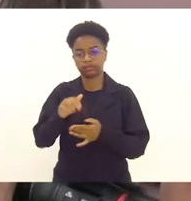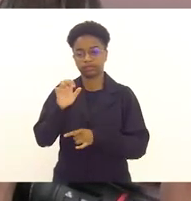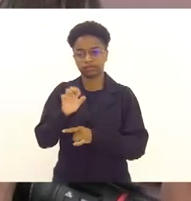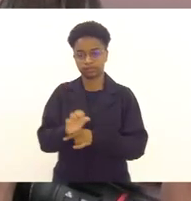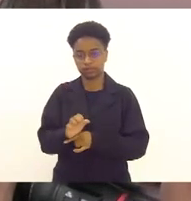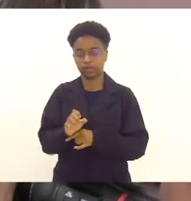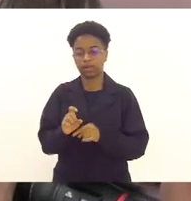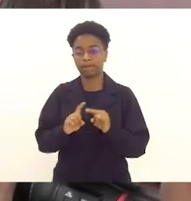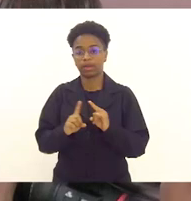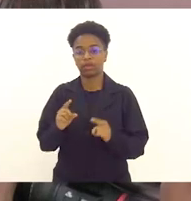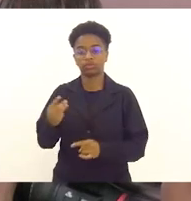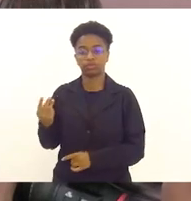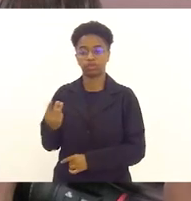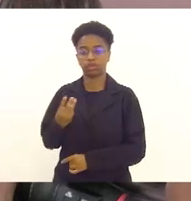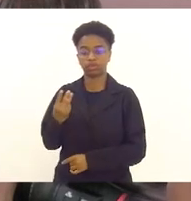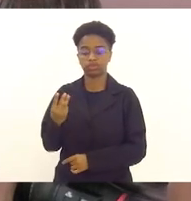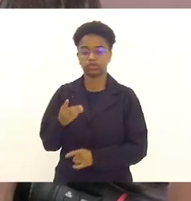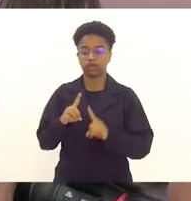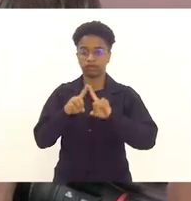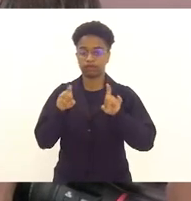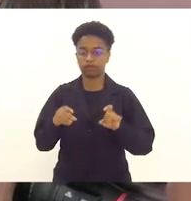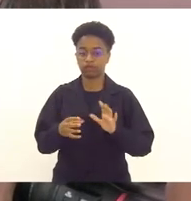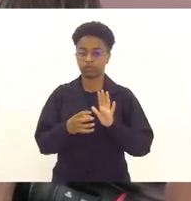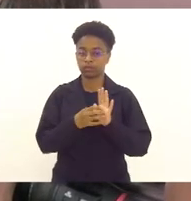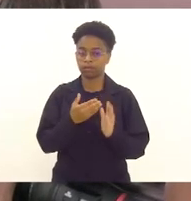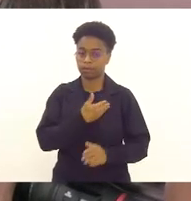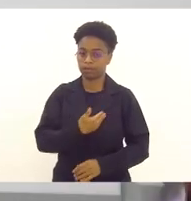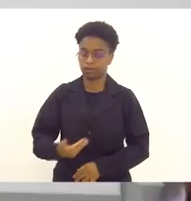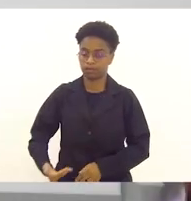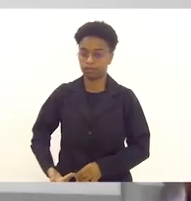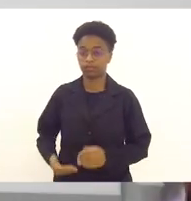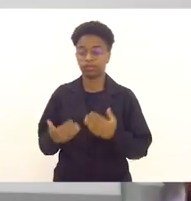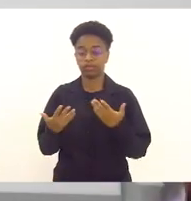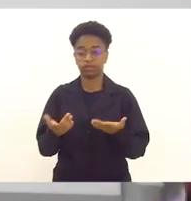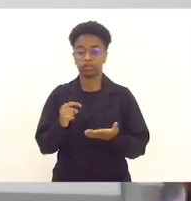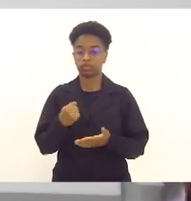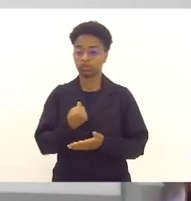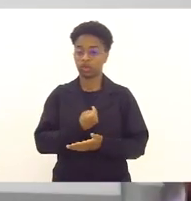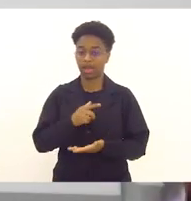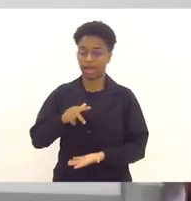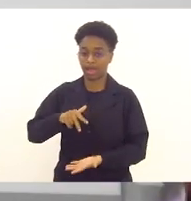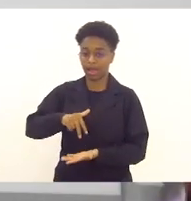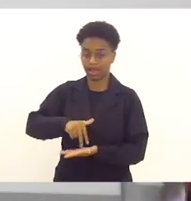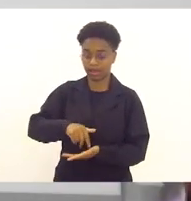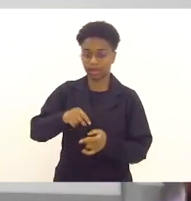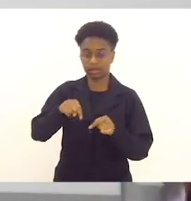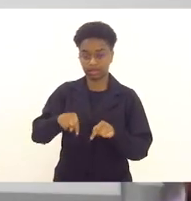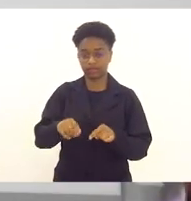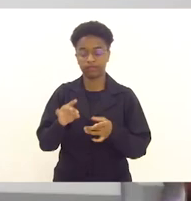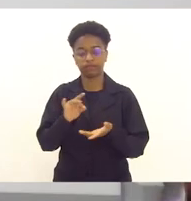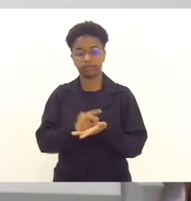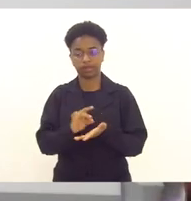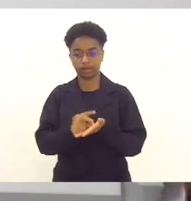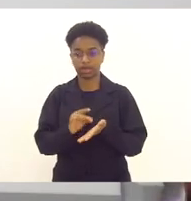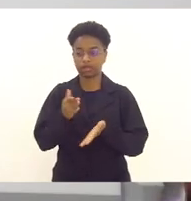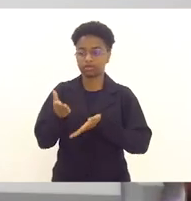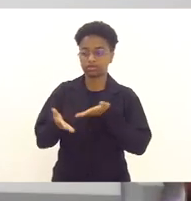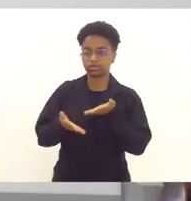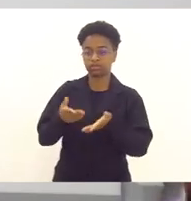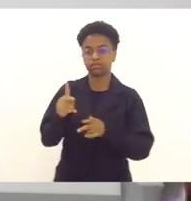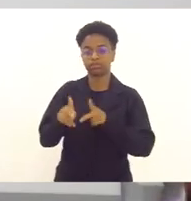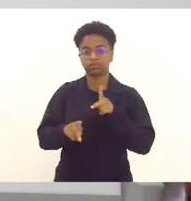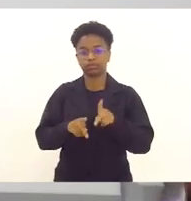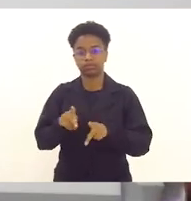nós somos servidoras públicas então nós estamos aqui efetivamente para servir a sociedade